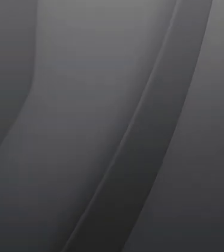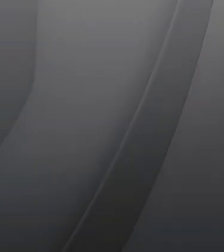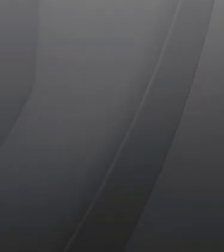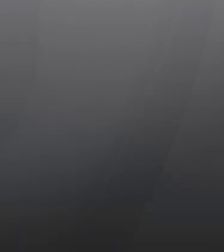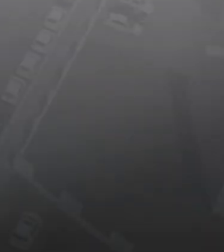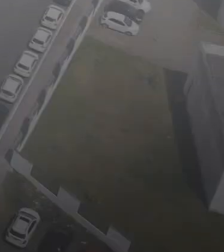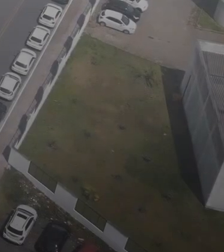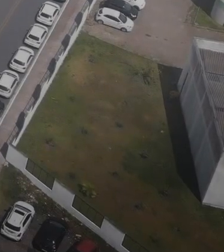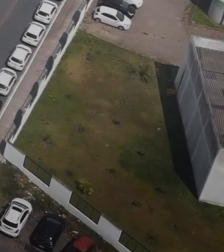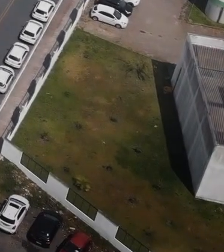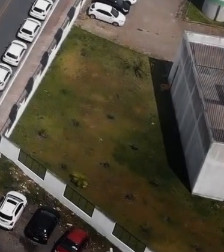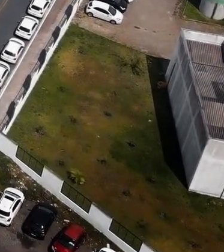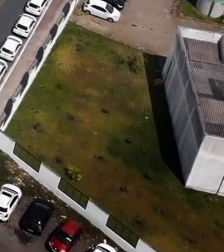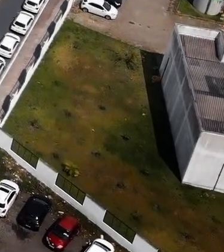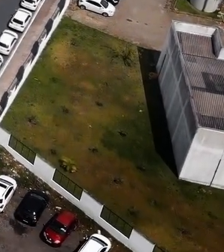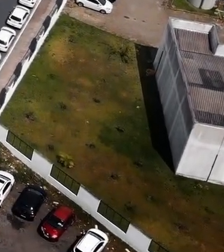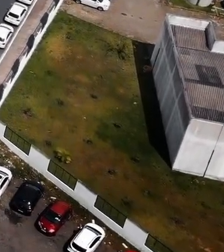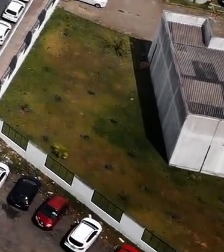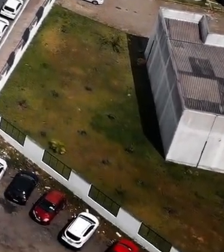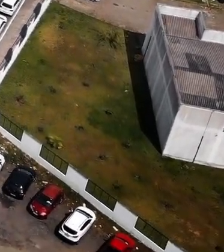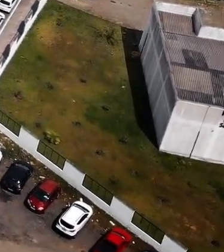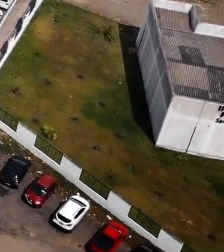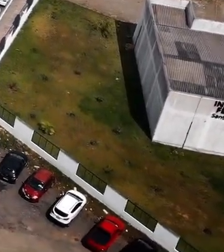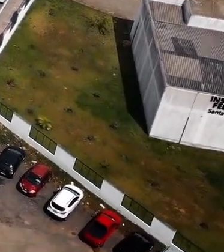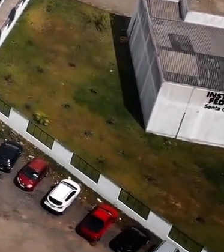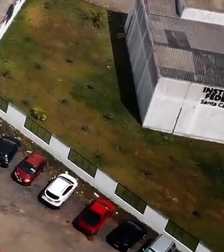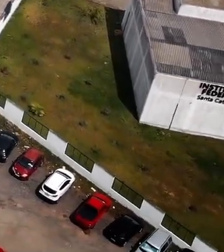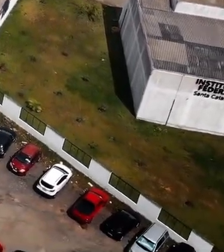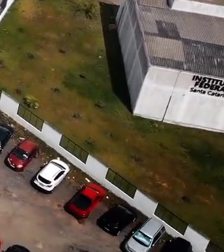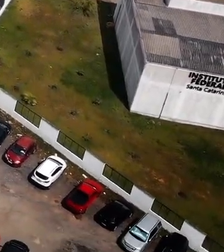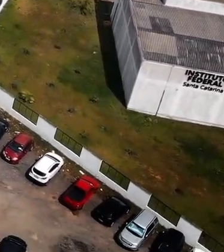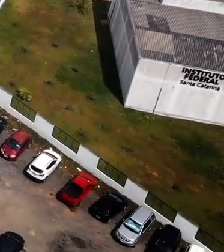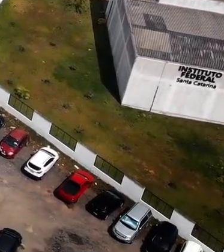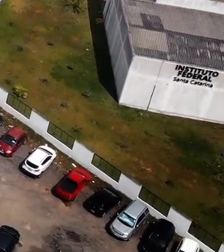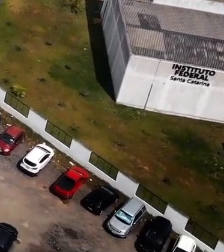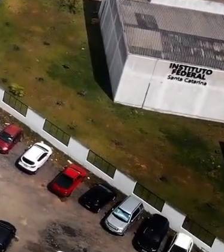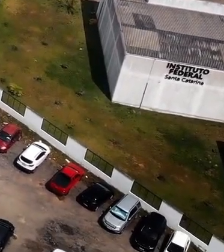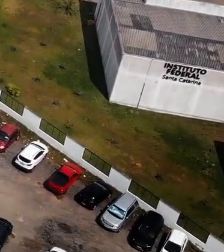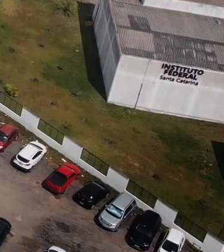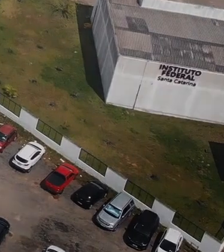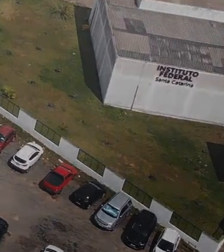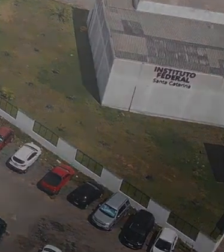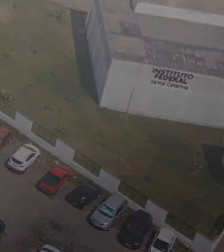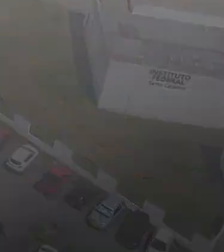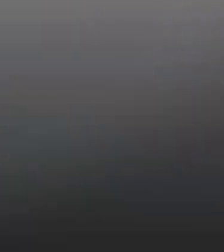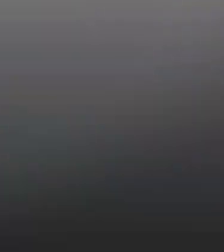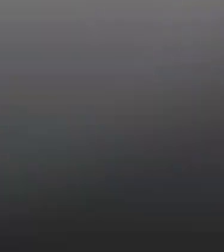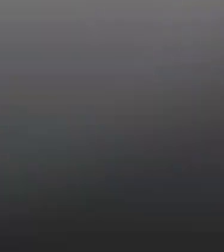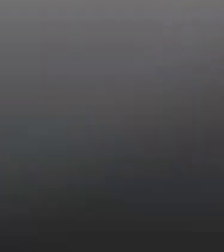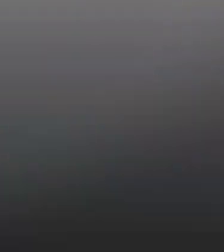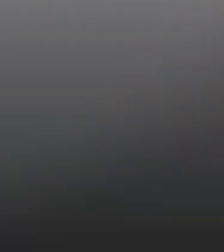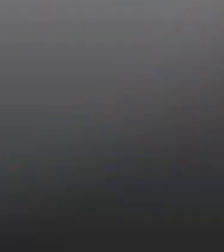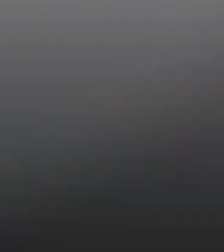X. Acompanhe todo o conteúdo do Poder Legislativo nas redes sociais.